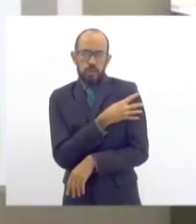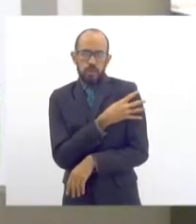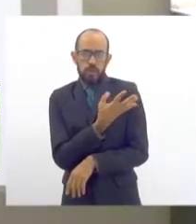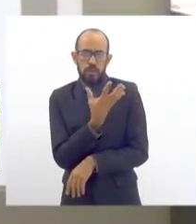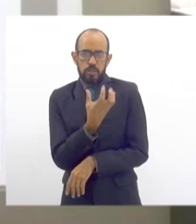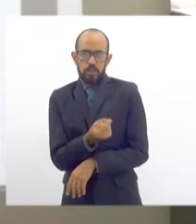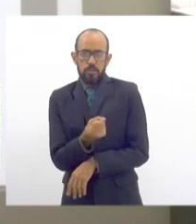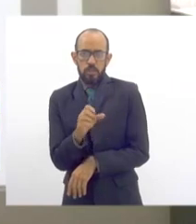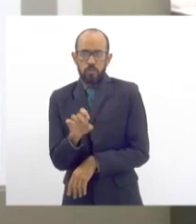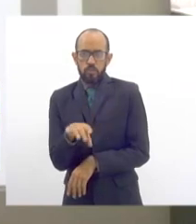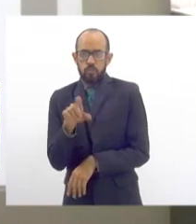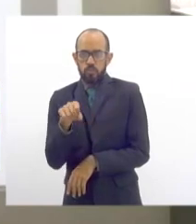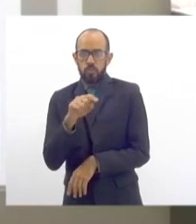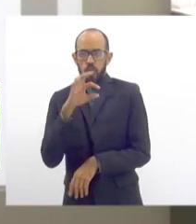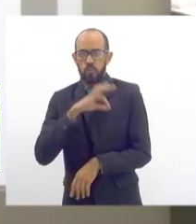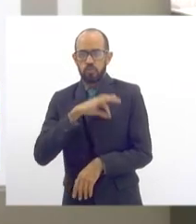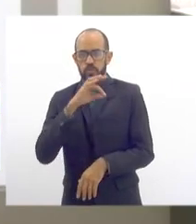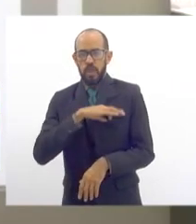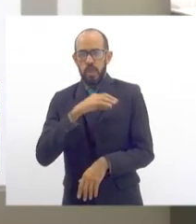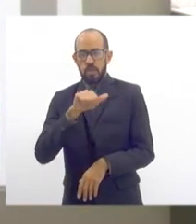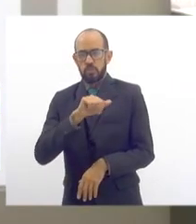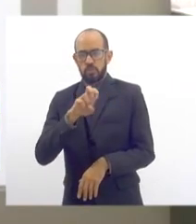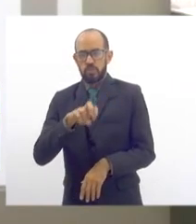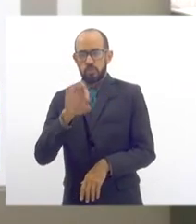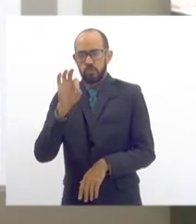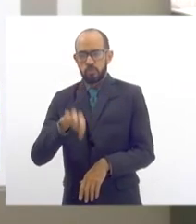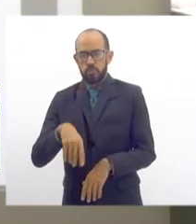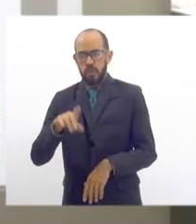recebendo apenas uma gratificação de 15%,